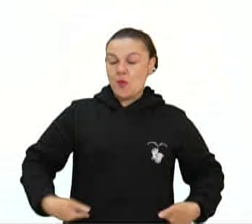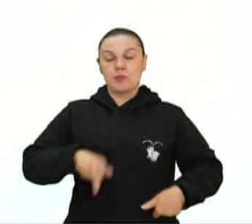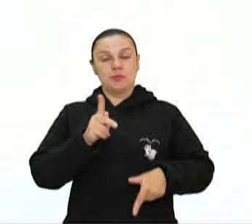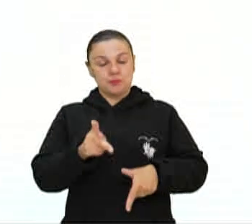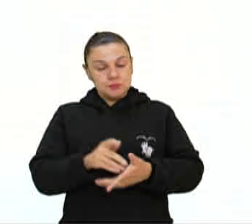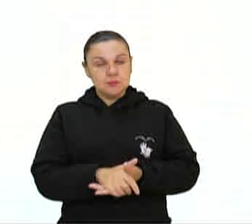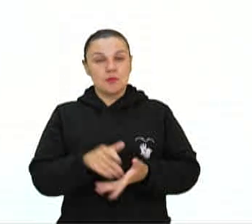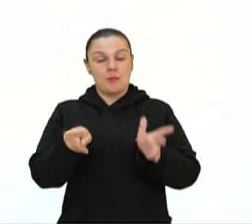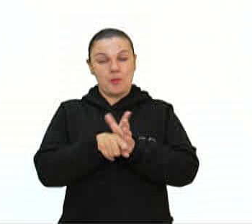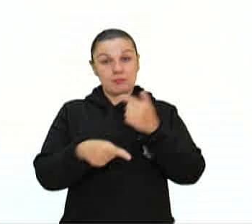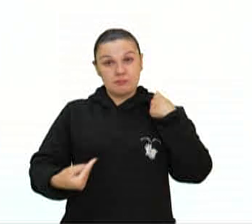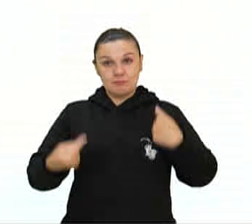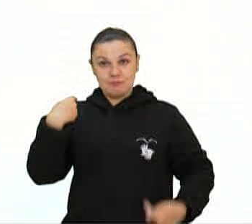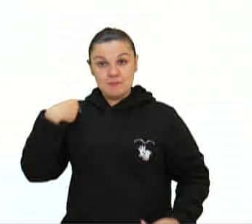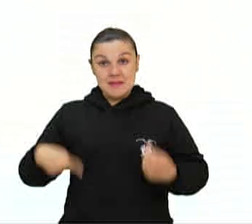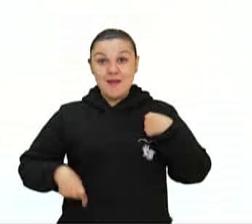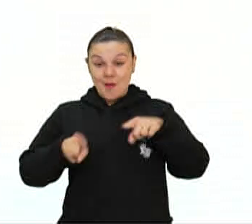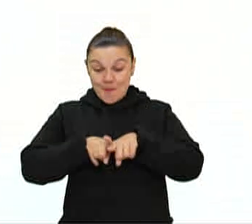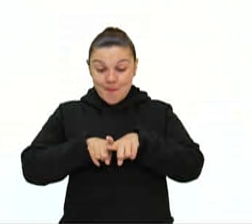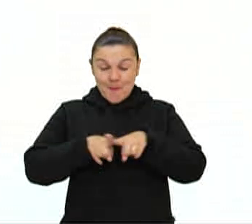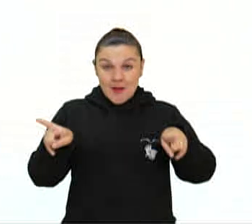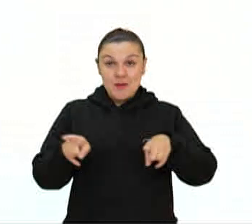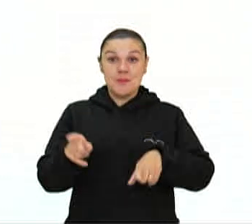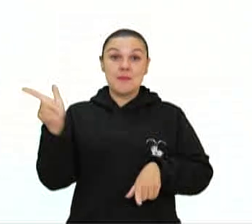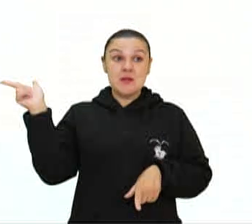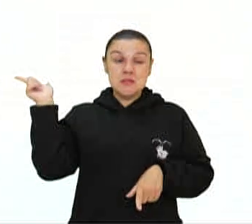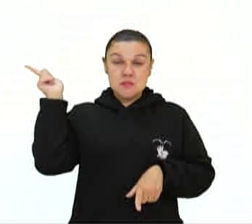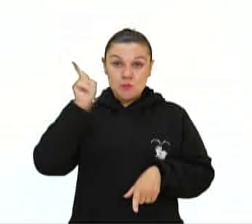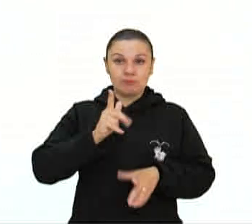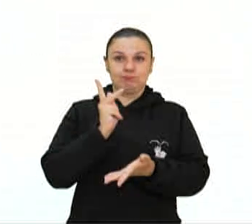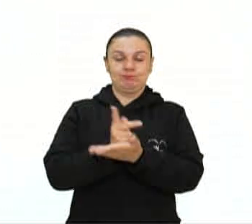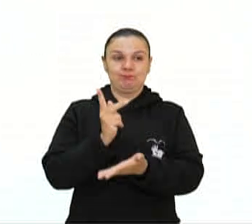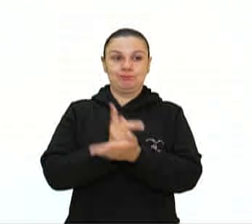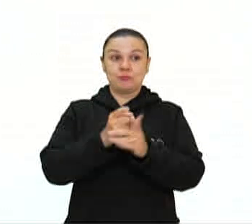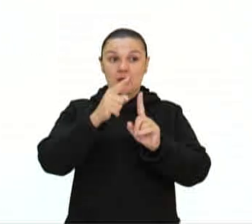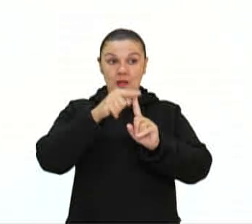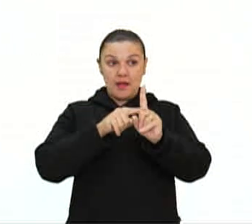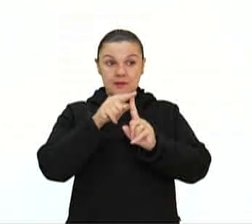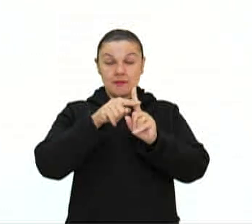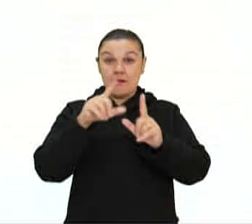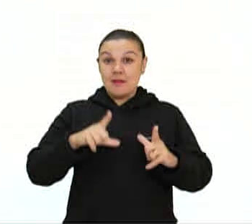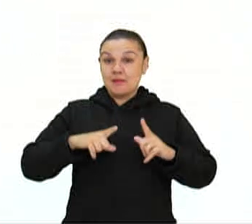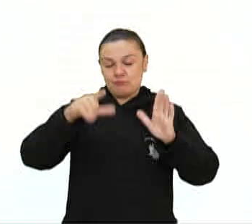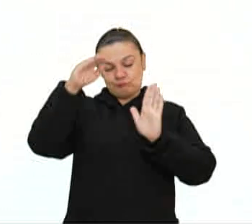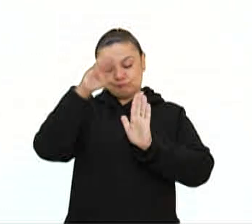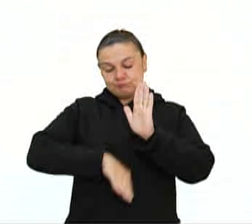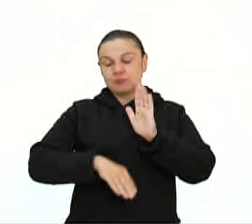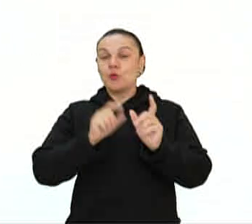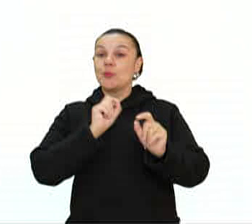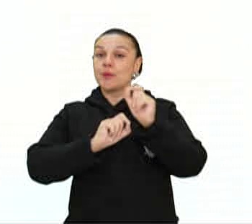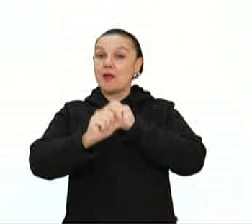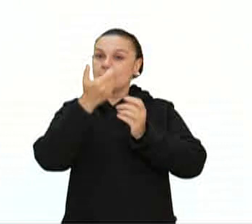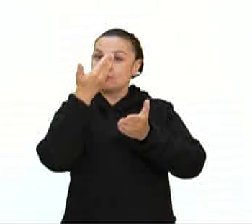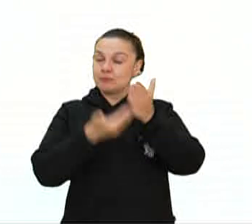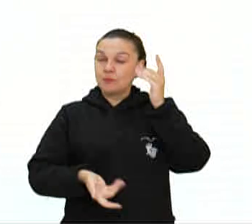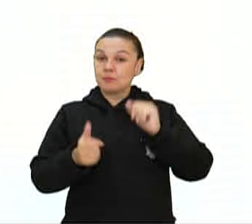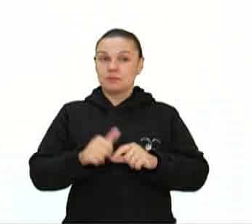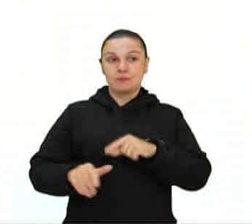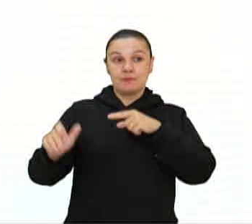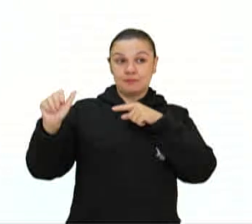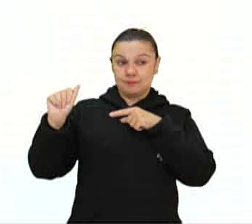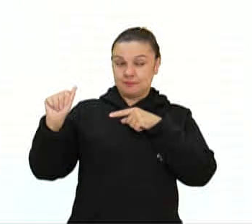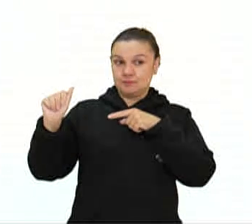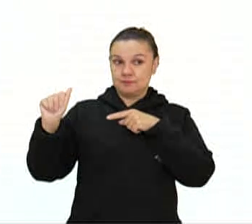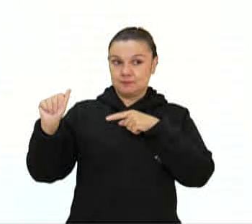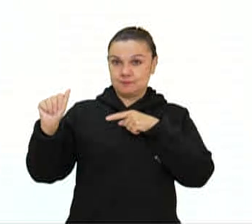ação do próprio metabolismo. Porém, para manter essa temperatura, existe uma desvantagem importante. Essa desvantagem é: